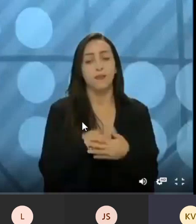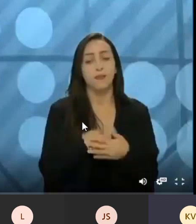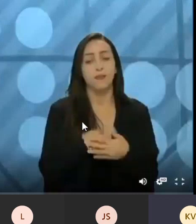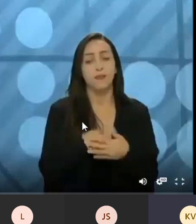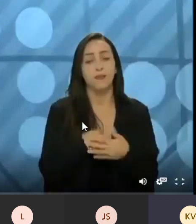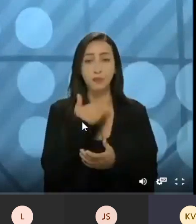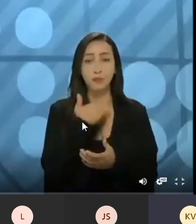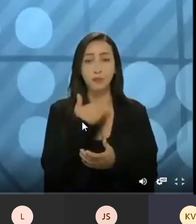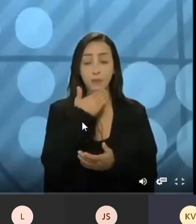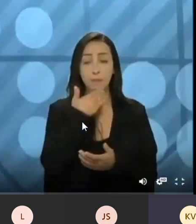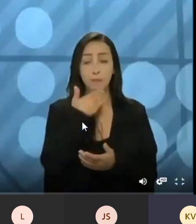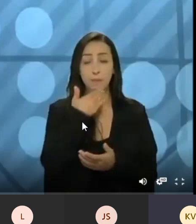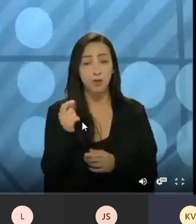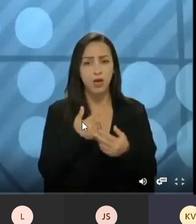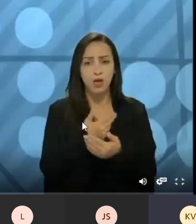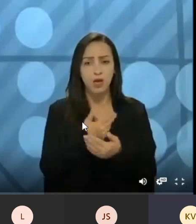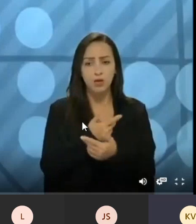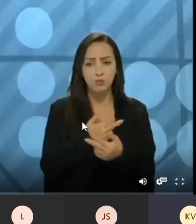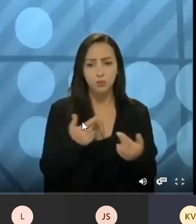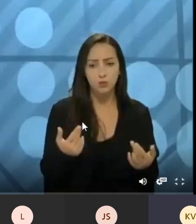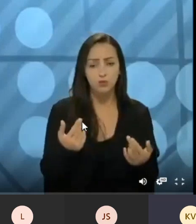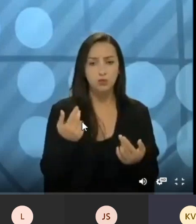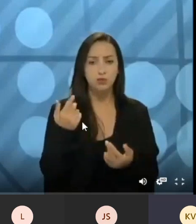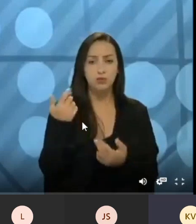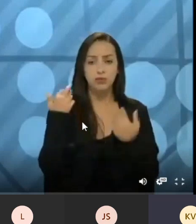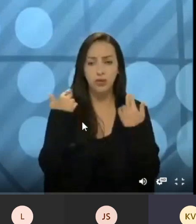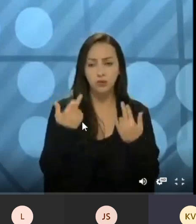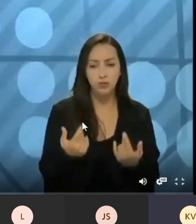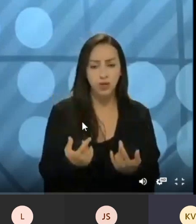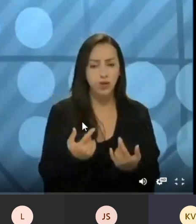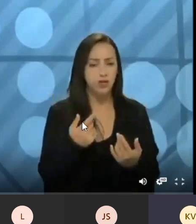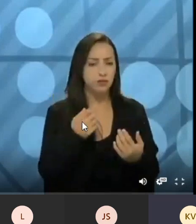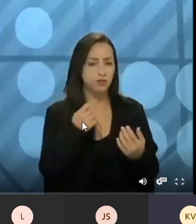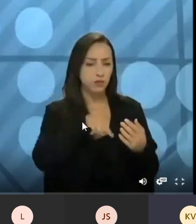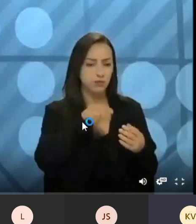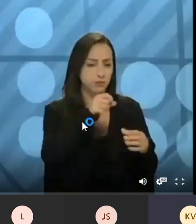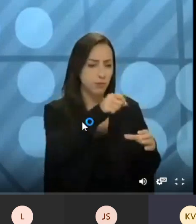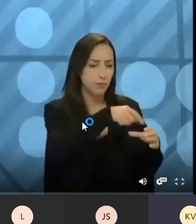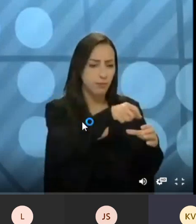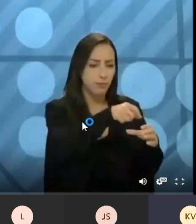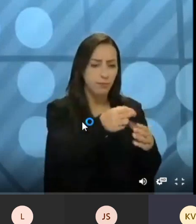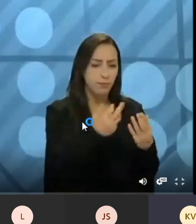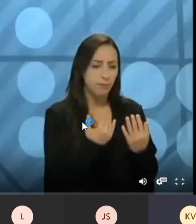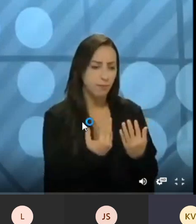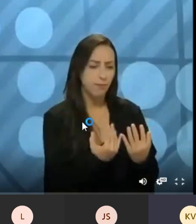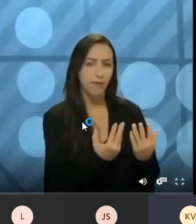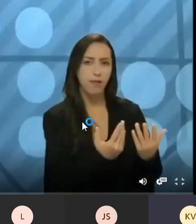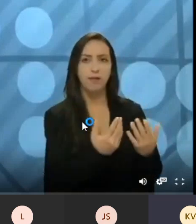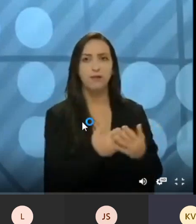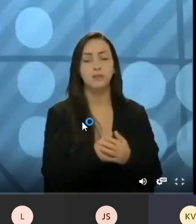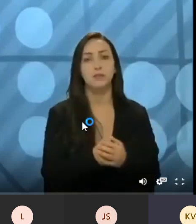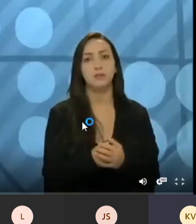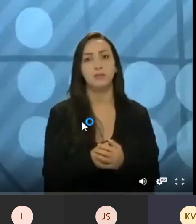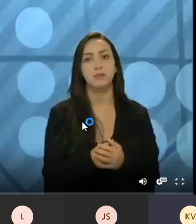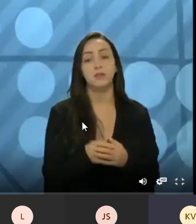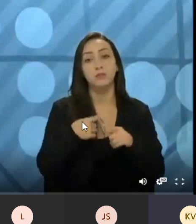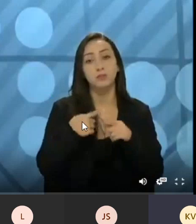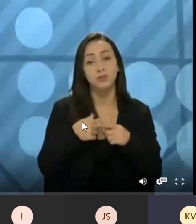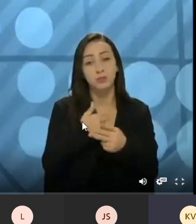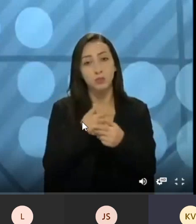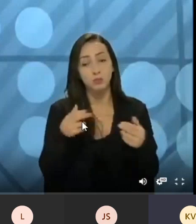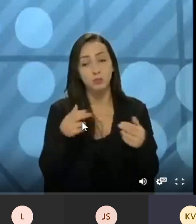coisas naturais, né, o que a gente planta, o que a gente colhe, a gente sabe que a gente tem um consumo maior de